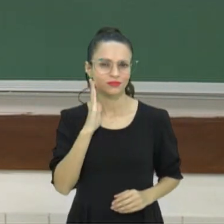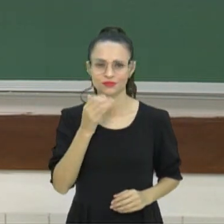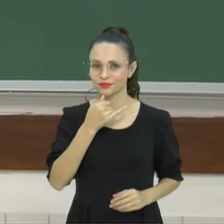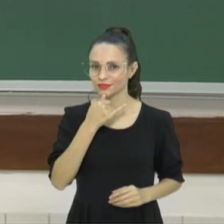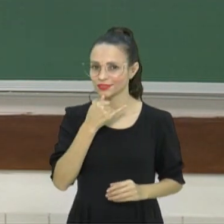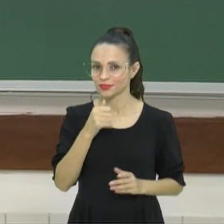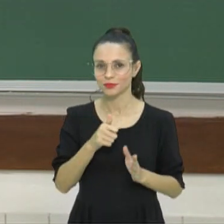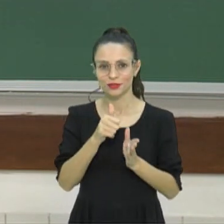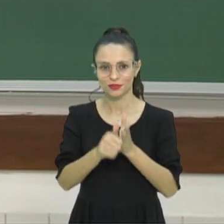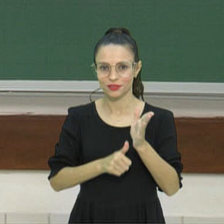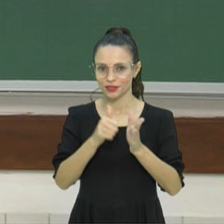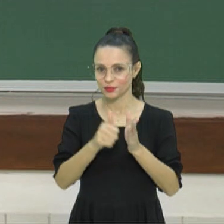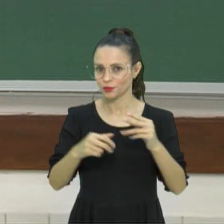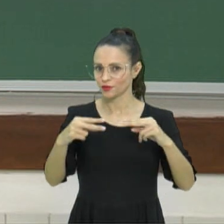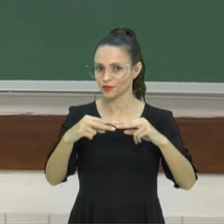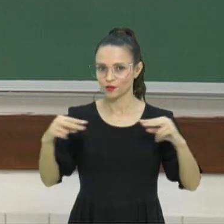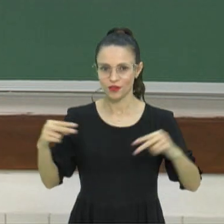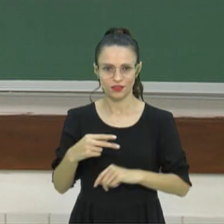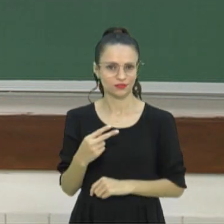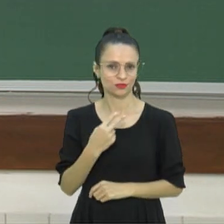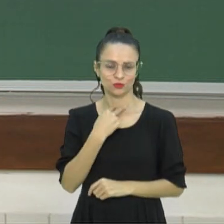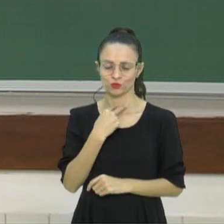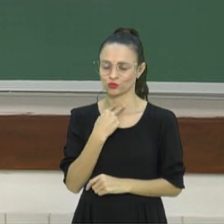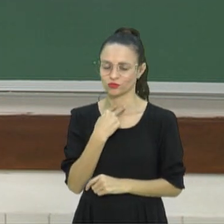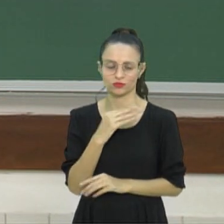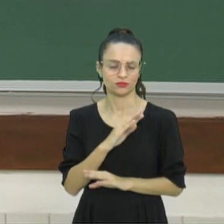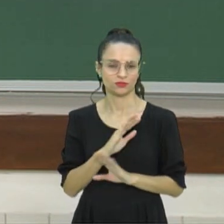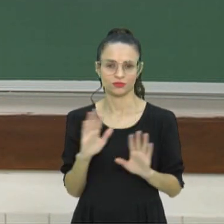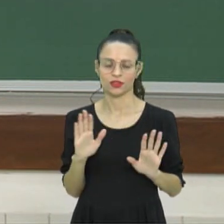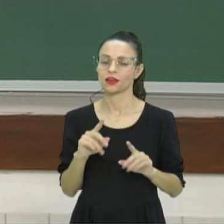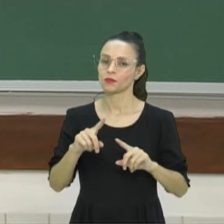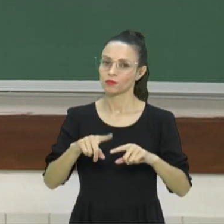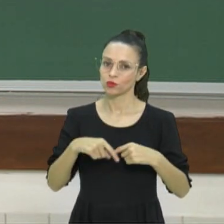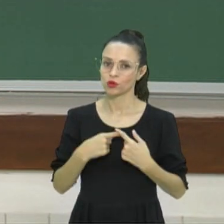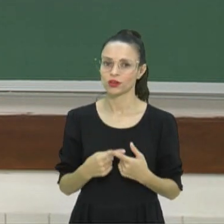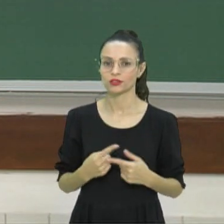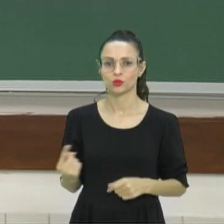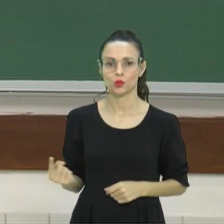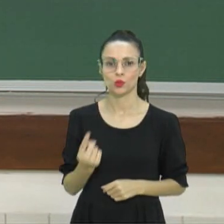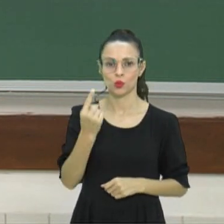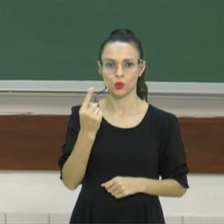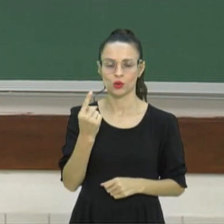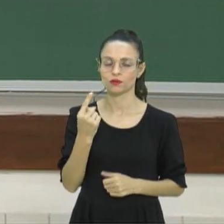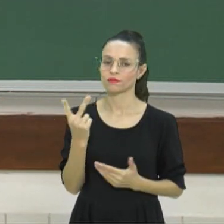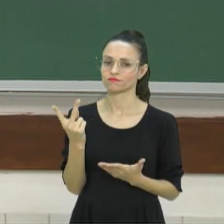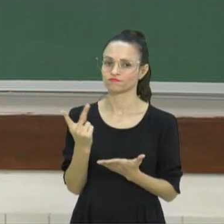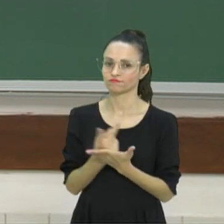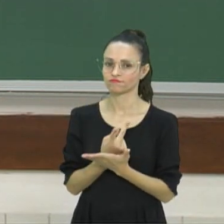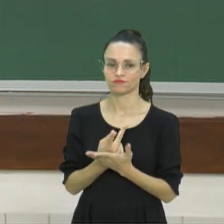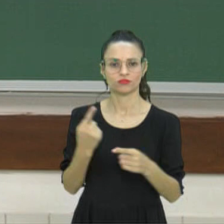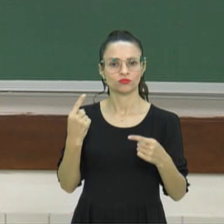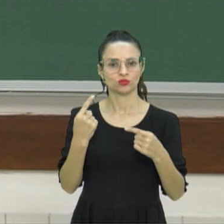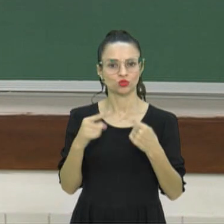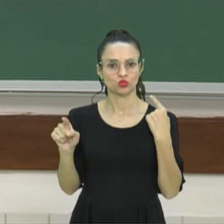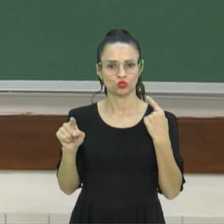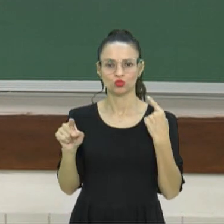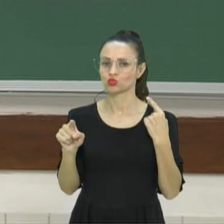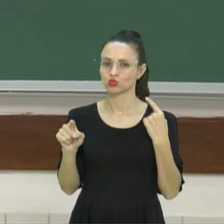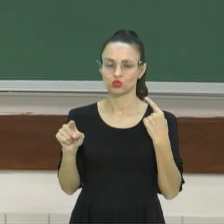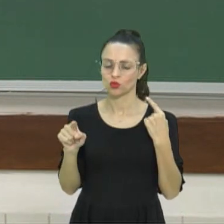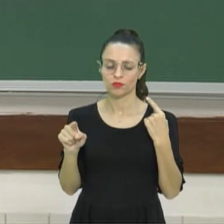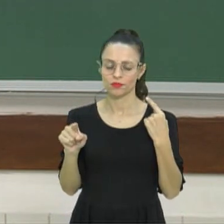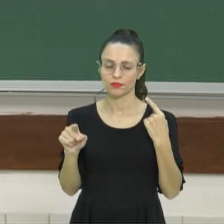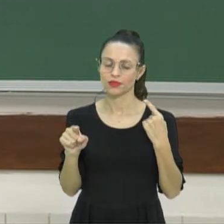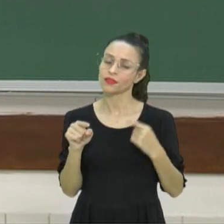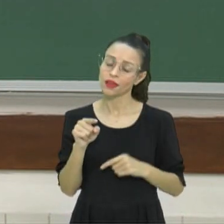infelizmente, o transporte ferroviário não tem essa condição. Então, por isso, é a única alternativa que é uma desvantagem, na verdade,